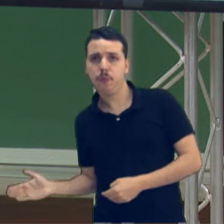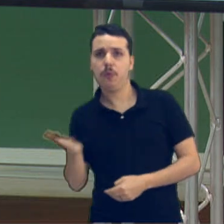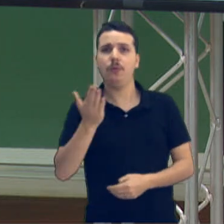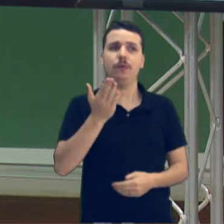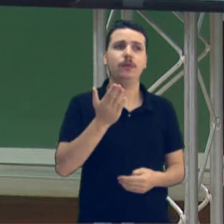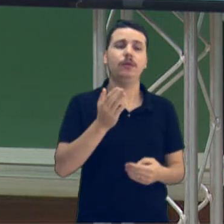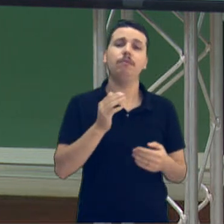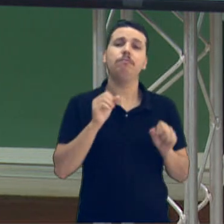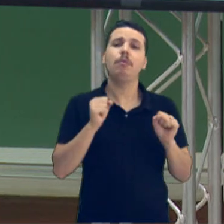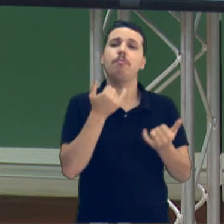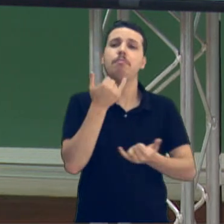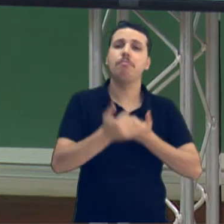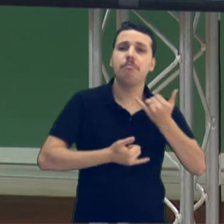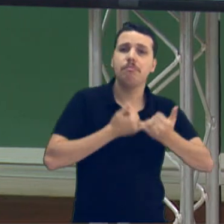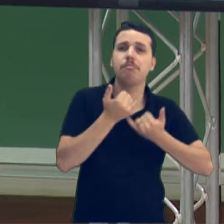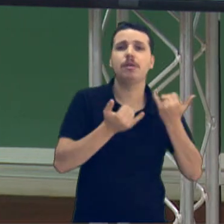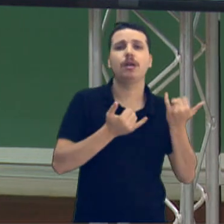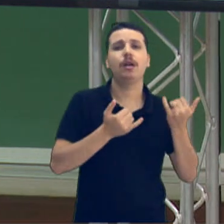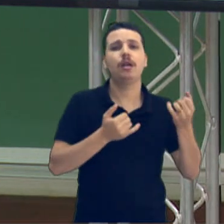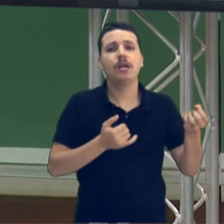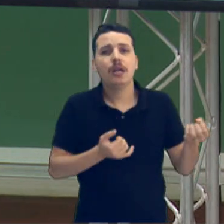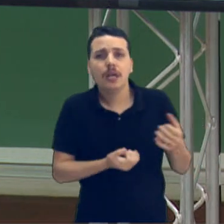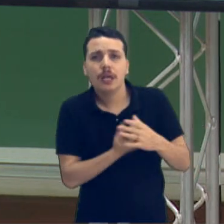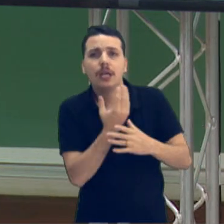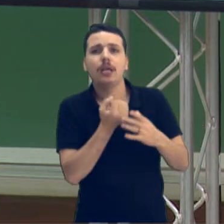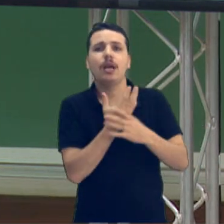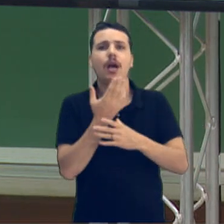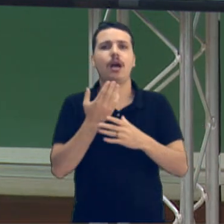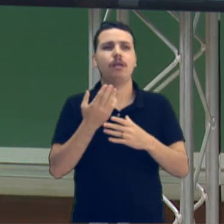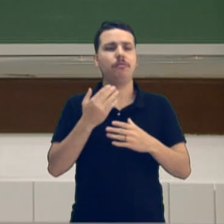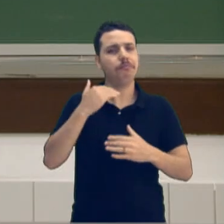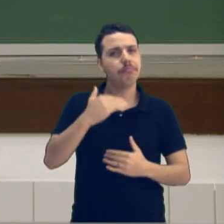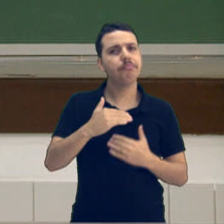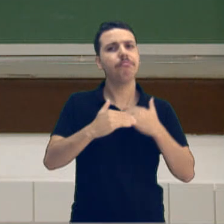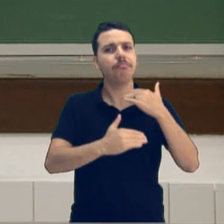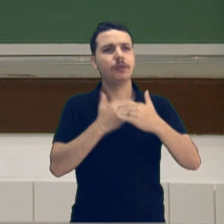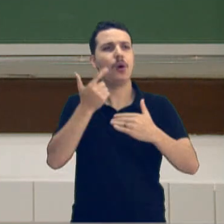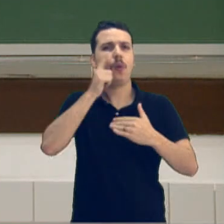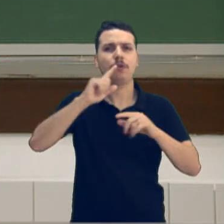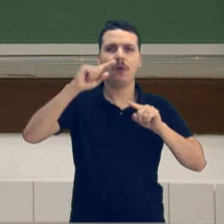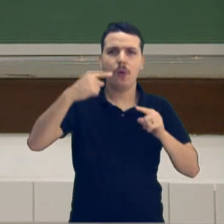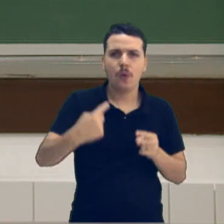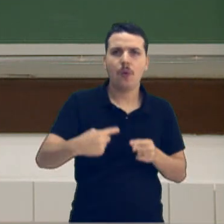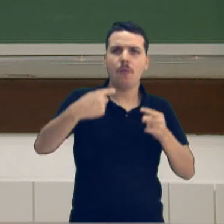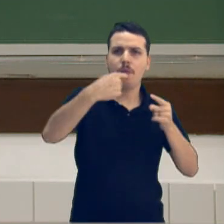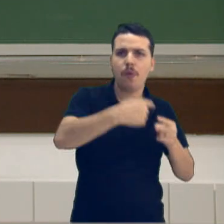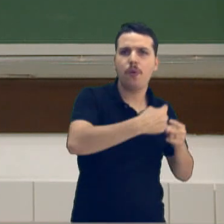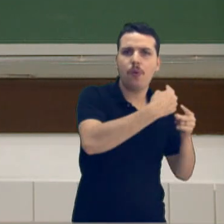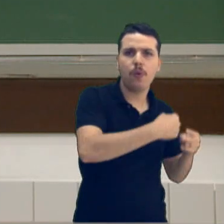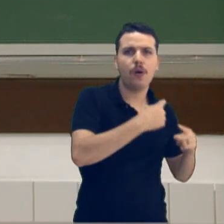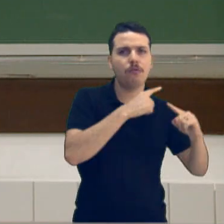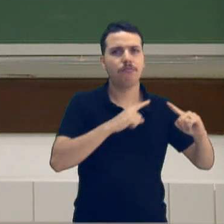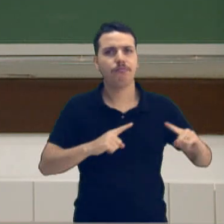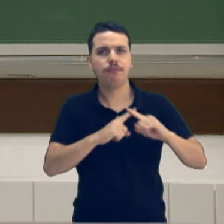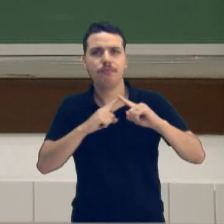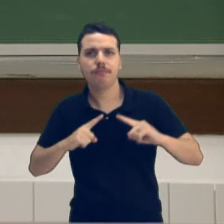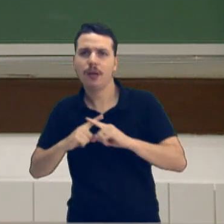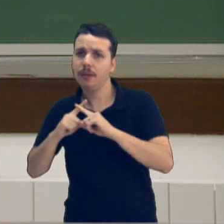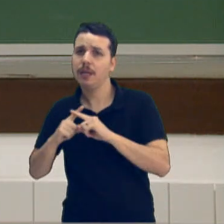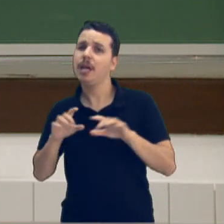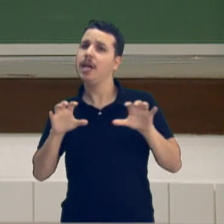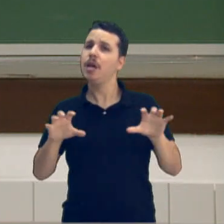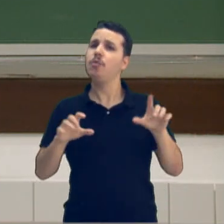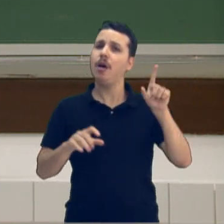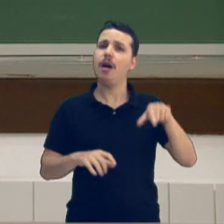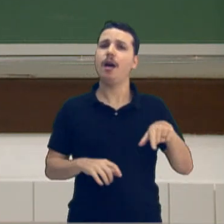aí vão brincando, vão recreando, vão superando os seus limites e vão competindo. Então isso faz parte, com certeza,